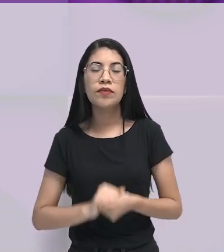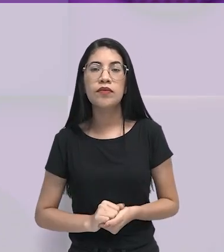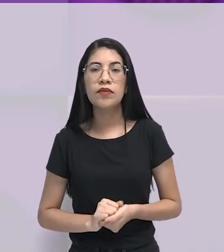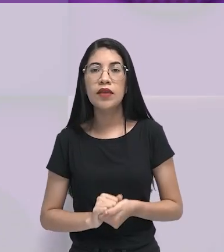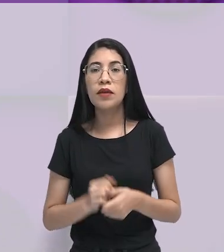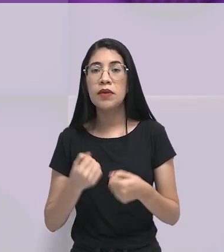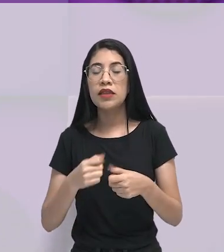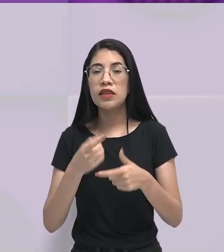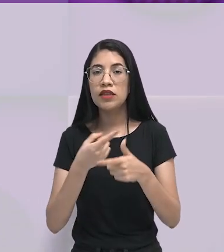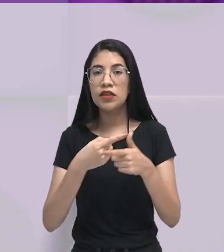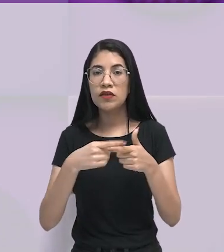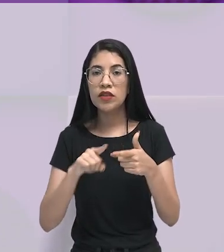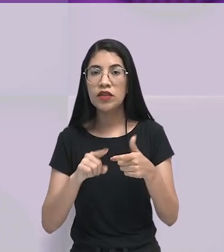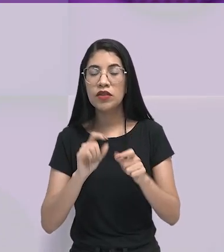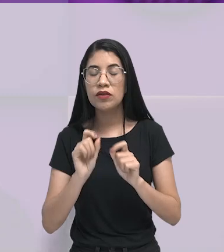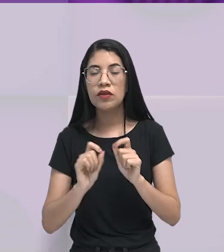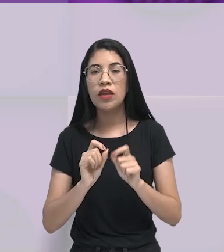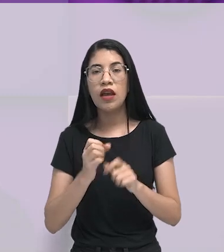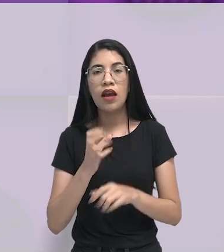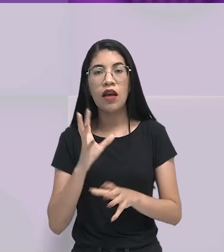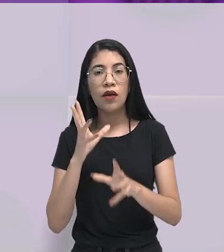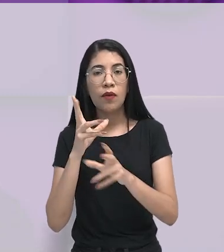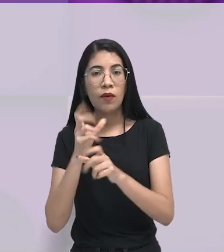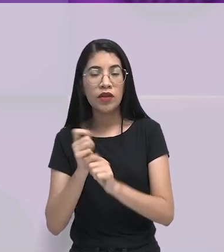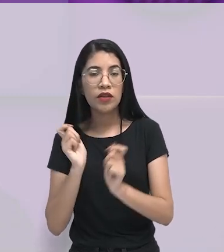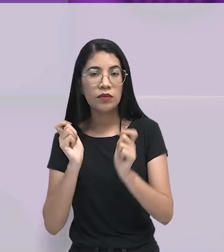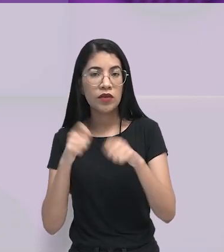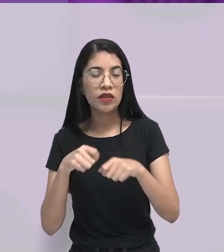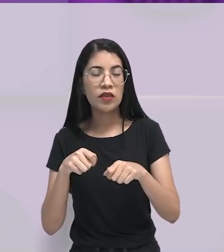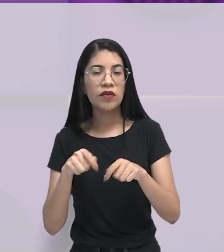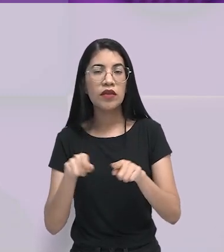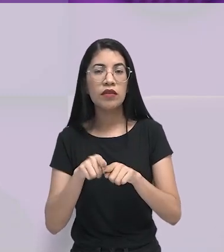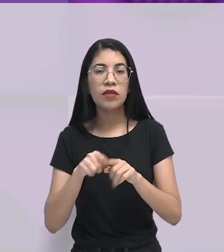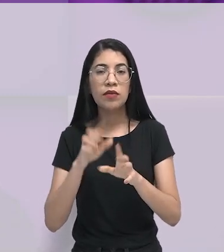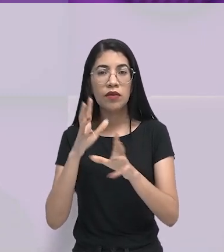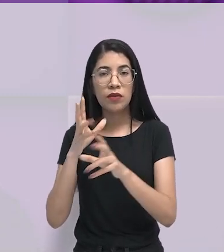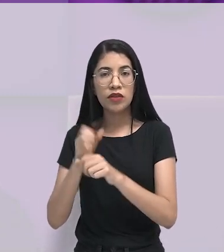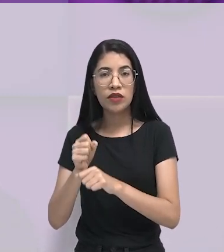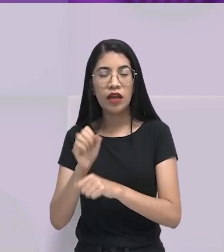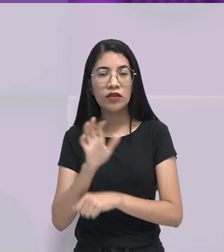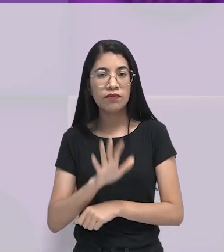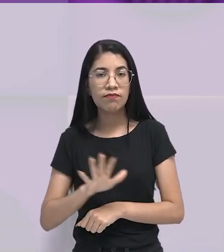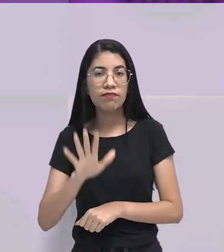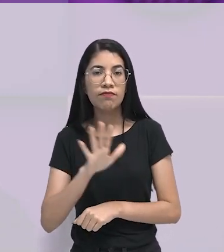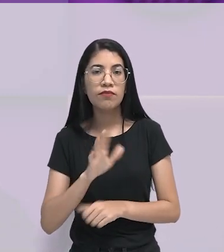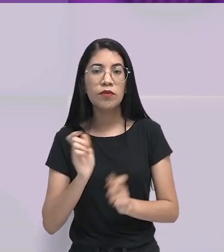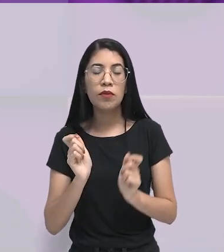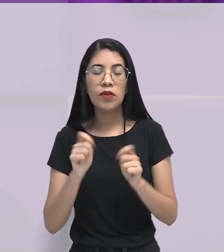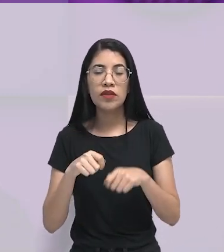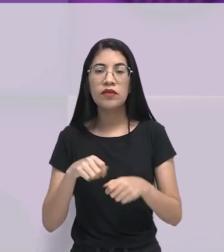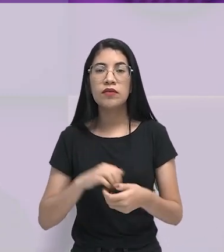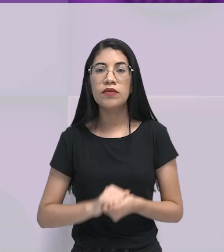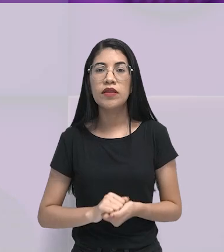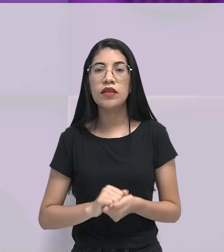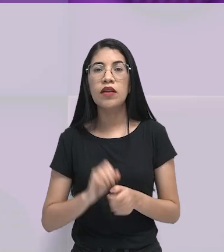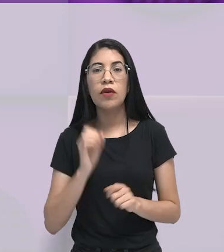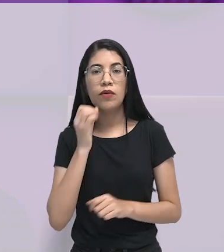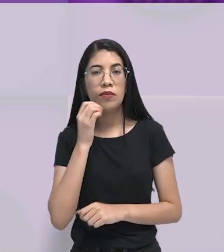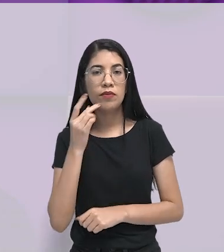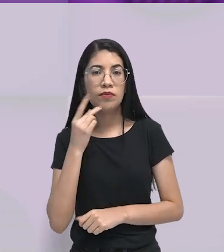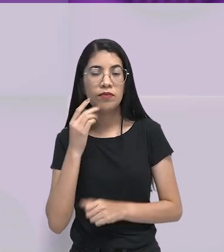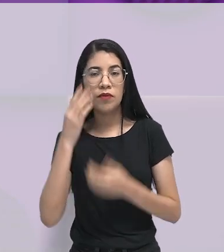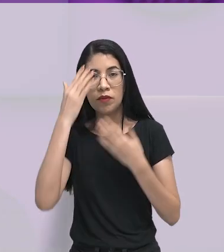Você divide os casos favoráveis pelo total de possibilidades, tá certo? Isso é